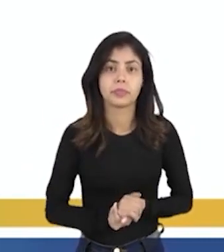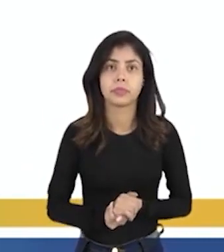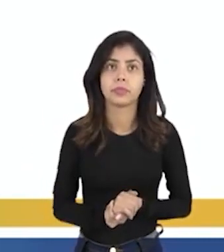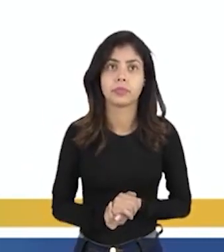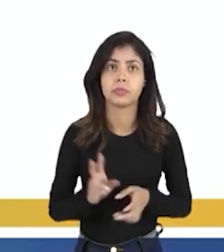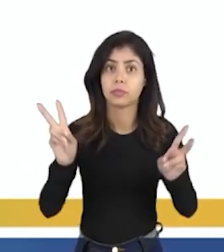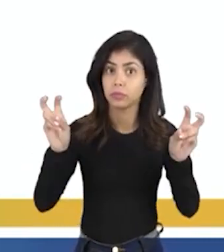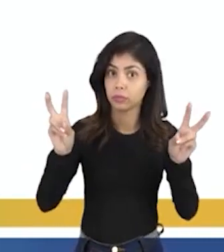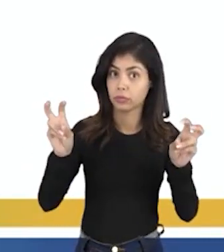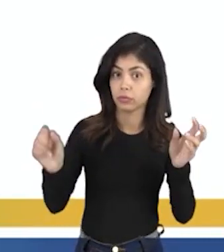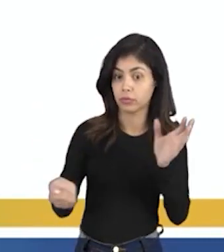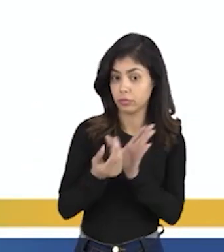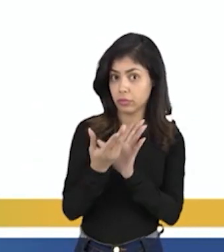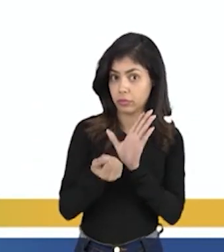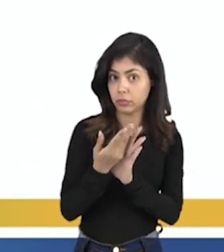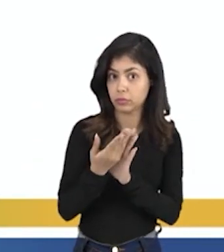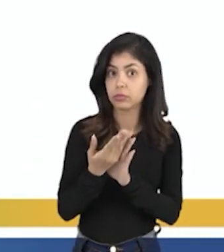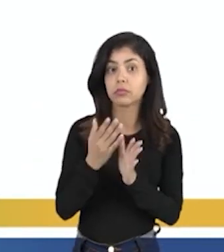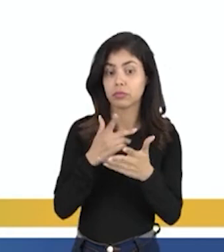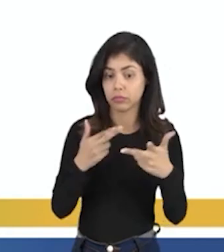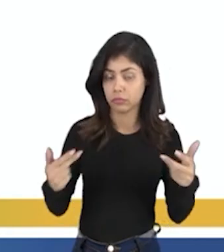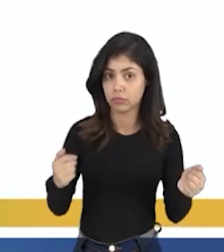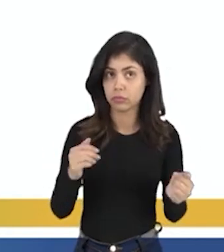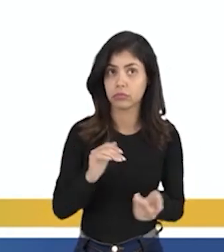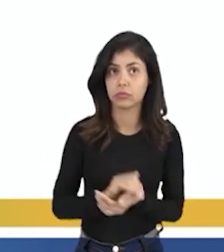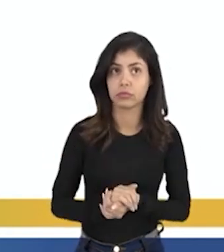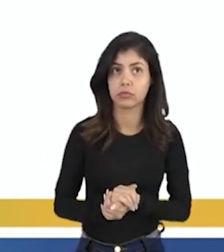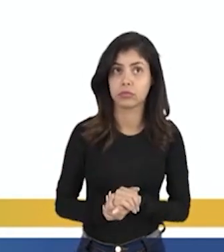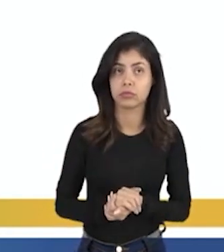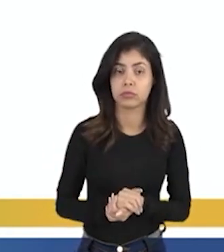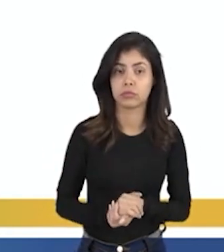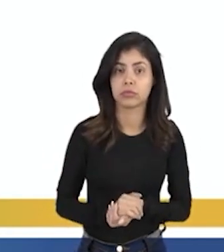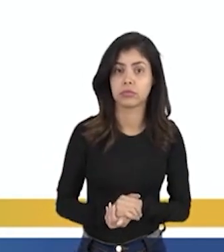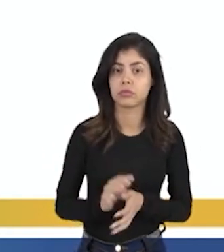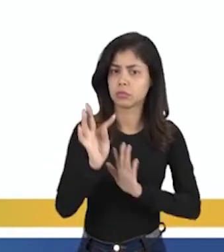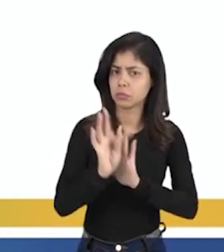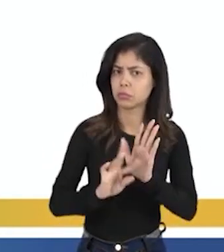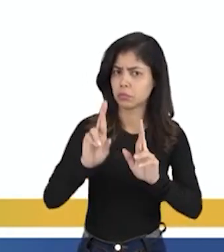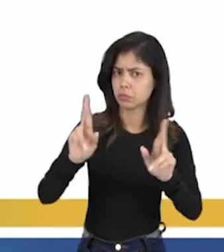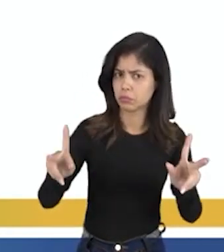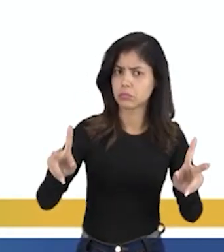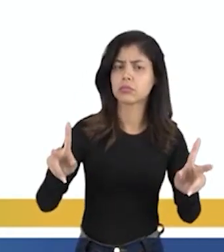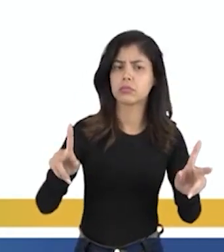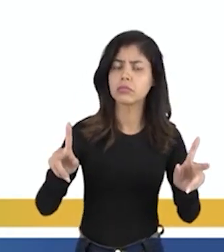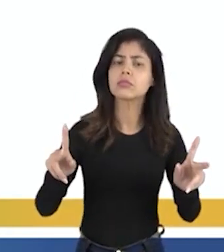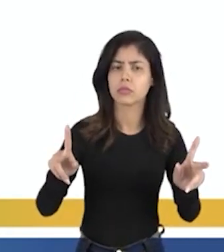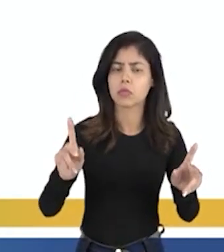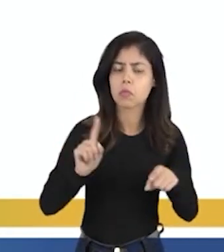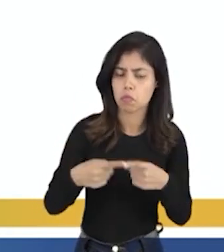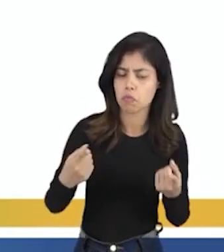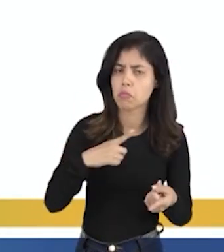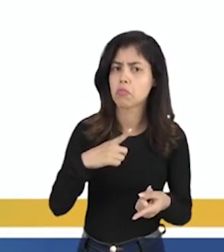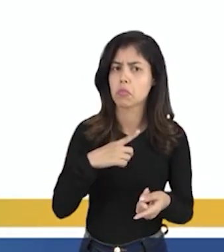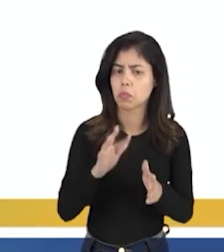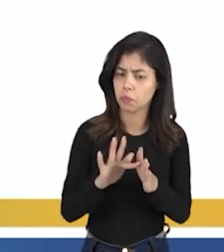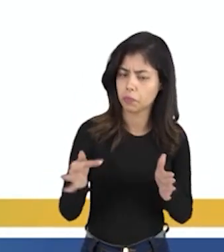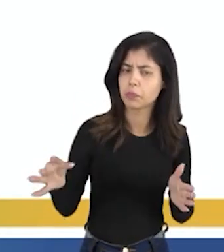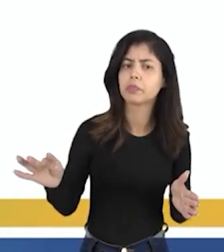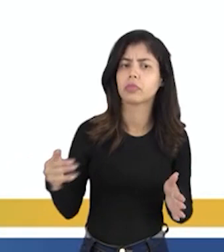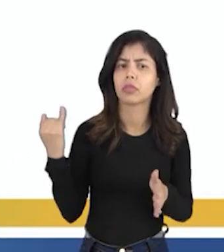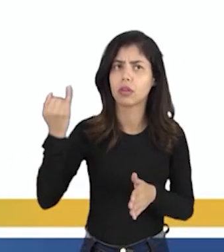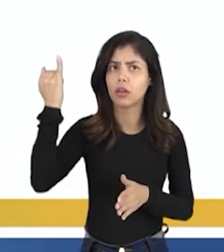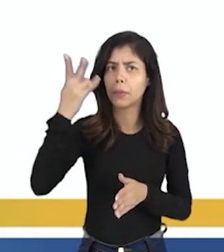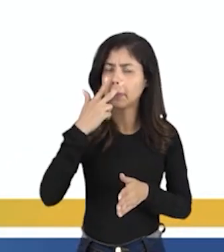sobre o próprio objeto do palavrear. São textos totalmente diferentes, mas que têm uma